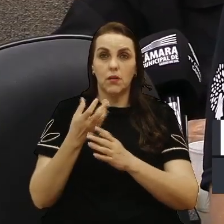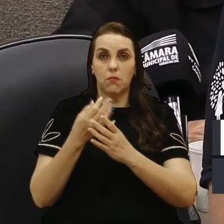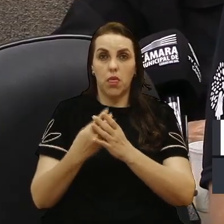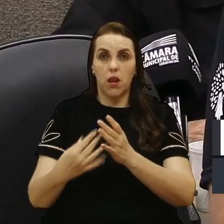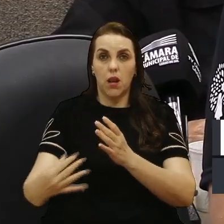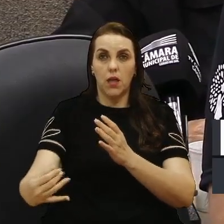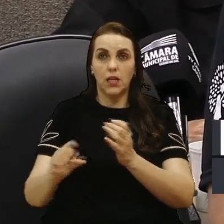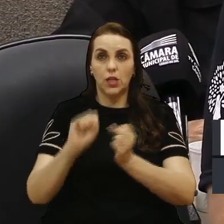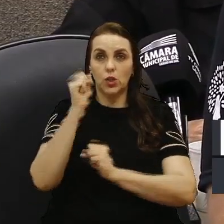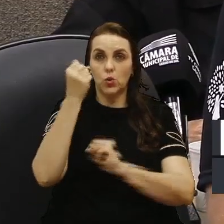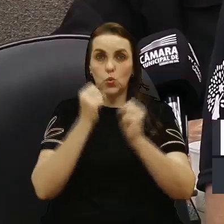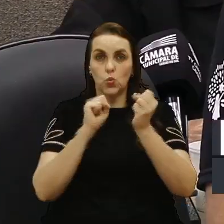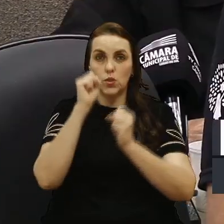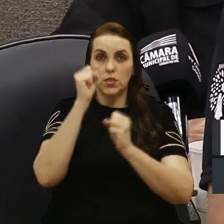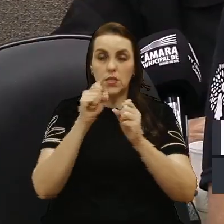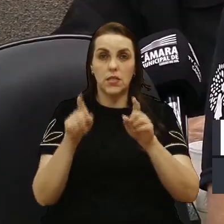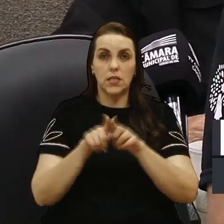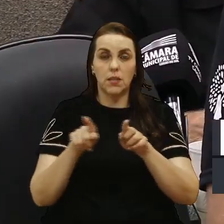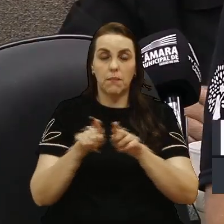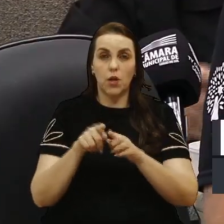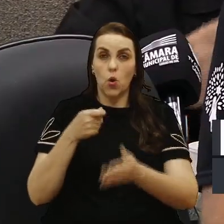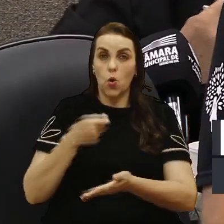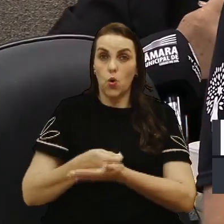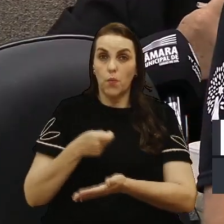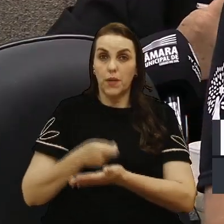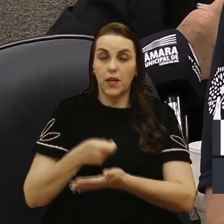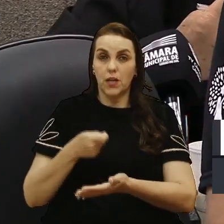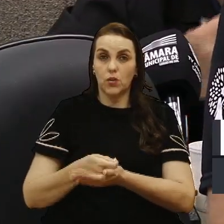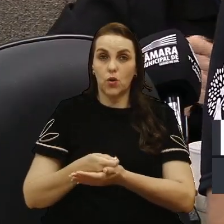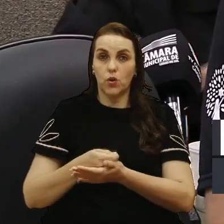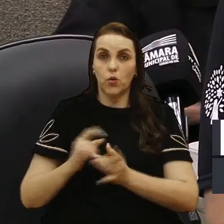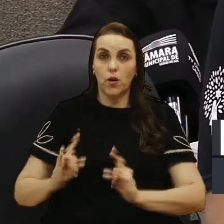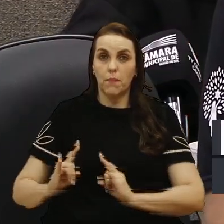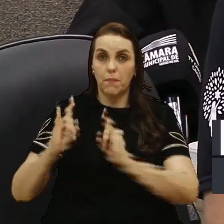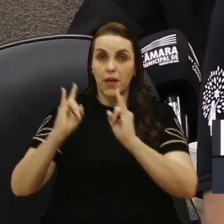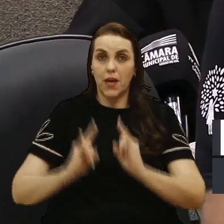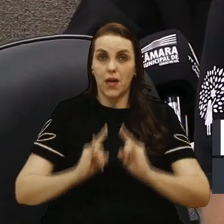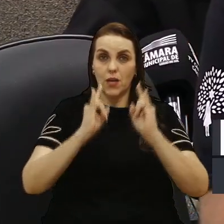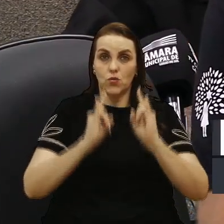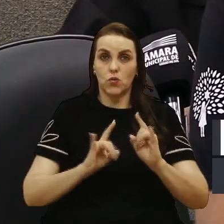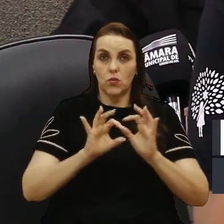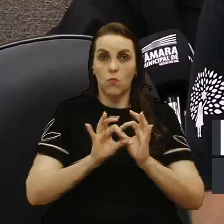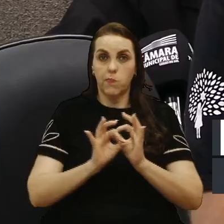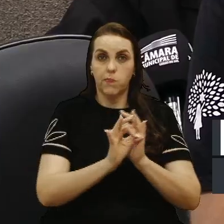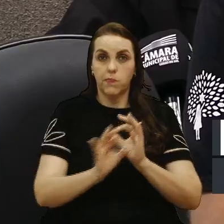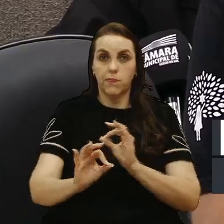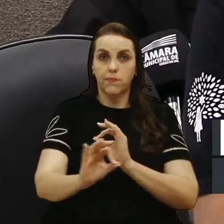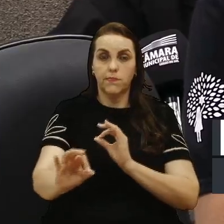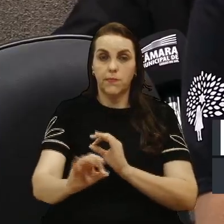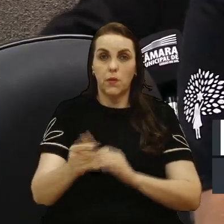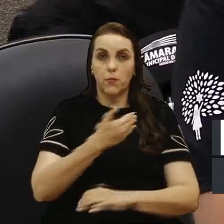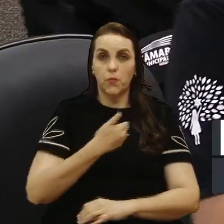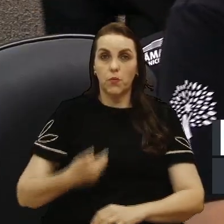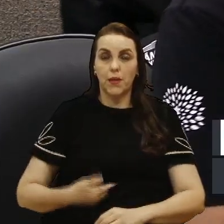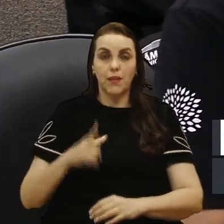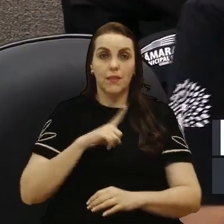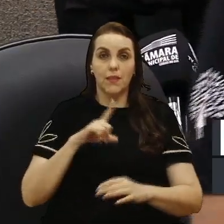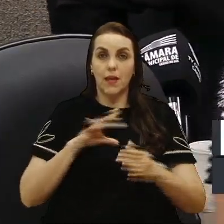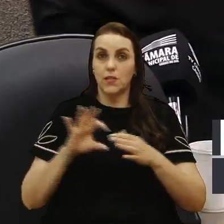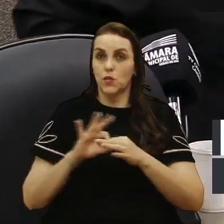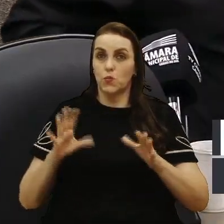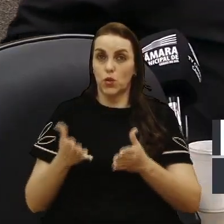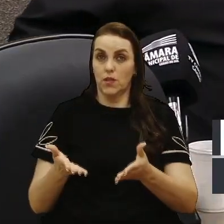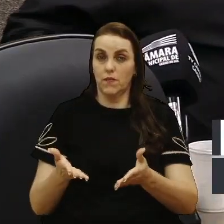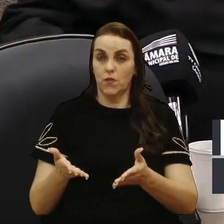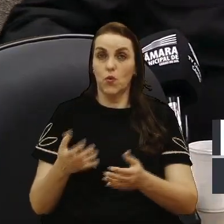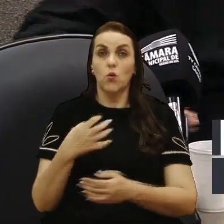industriais e a obrigatoriedade da conexão das edificações à rede pública aonde houver disponibilidade. É uma